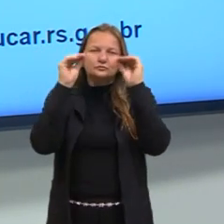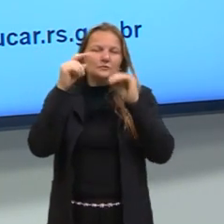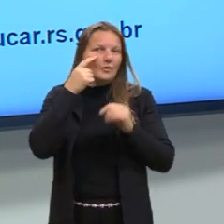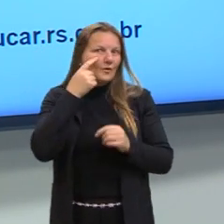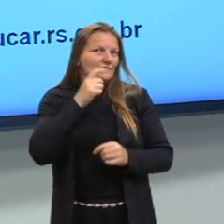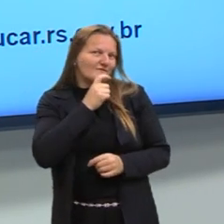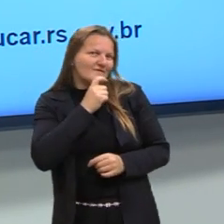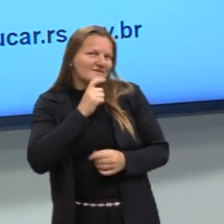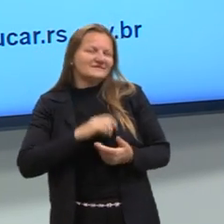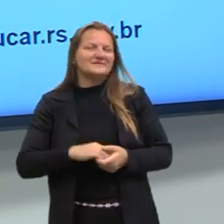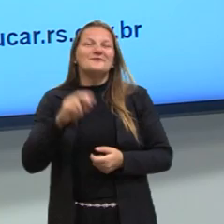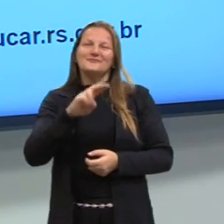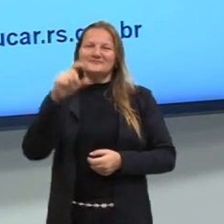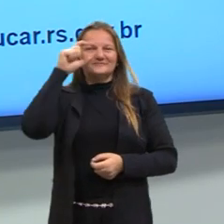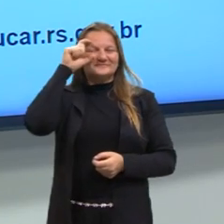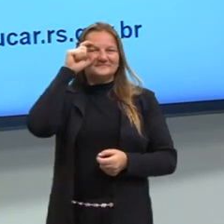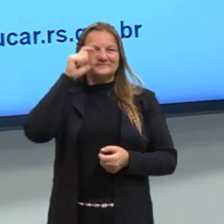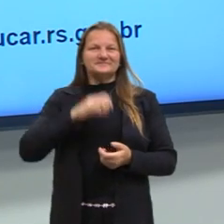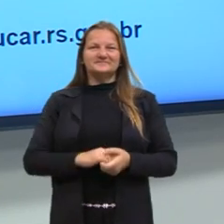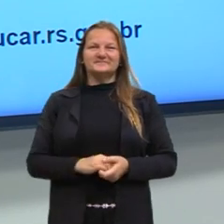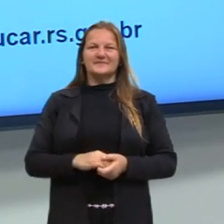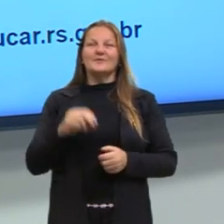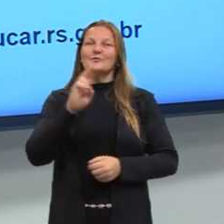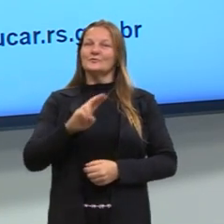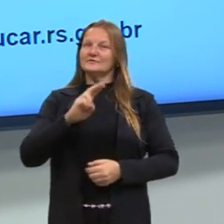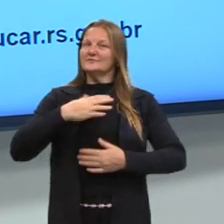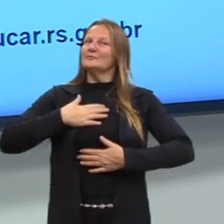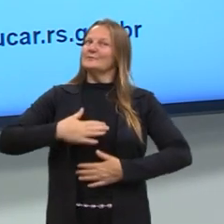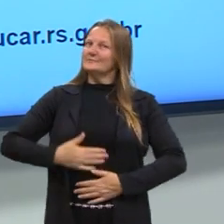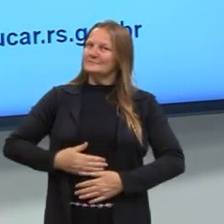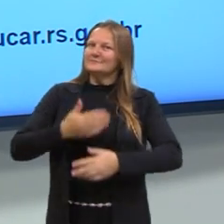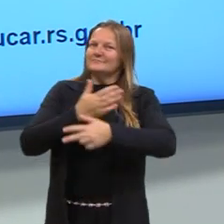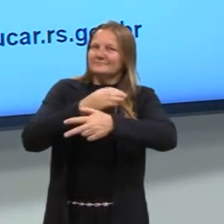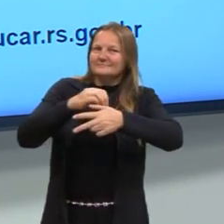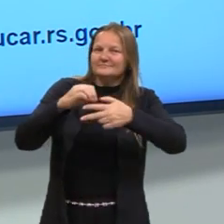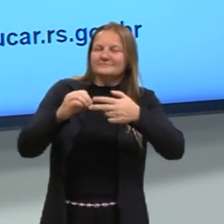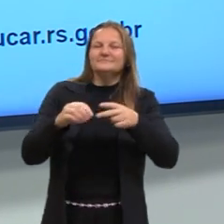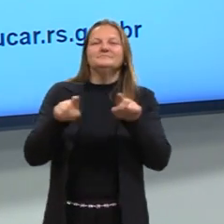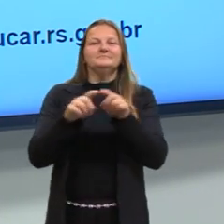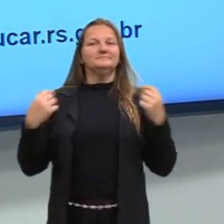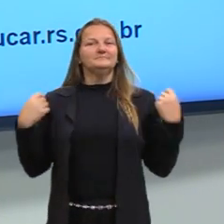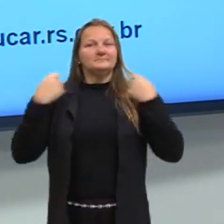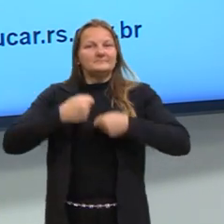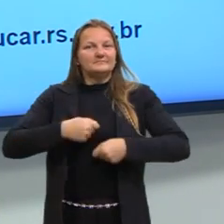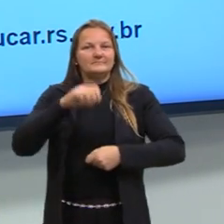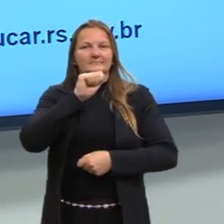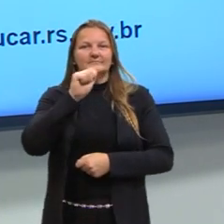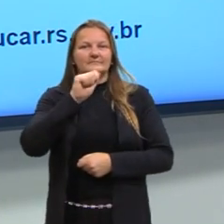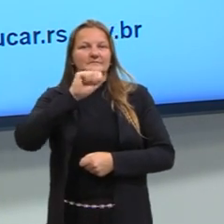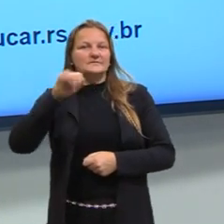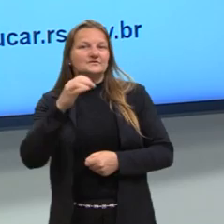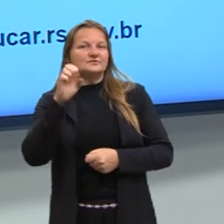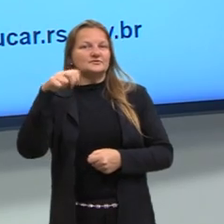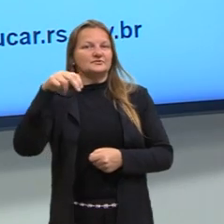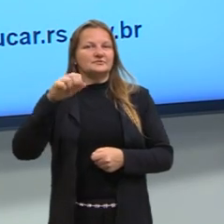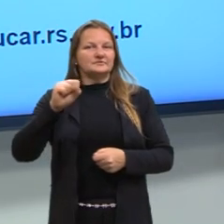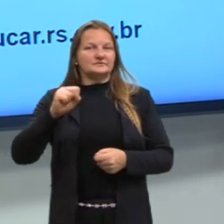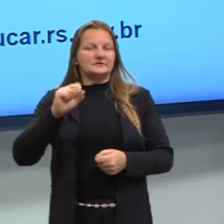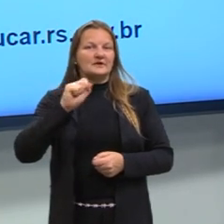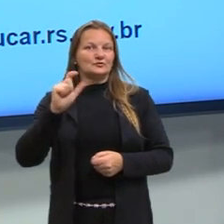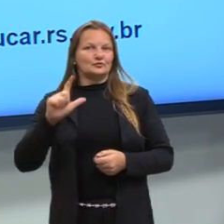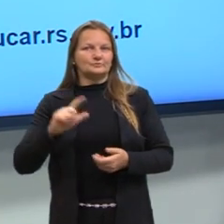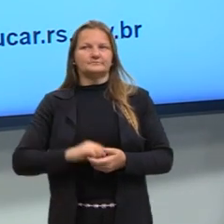verdes, uso óculos, estou usando a camiseta do pré-ENEM e também uma camisa jeans. Então vamos dar